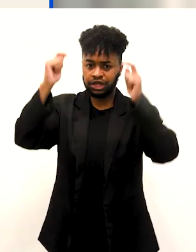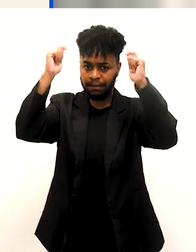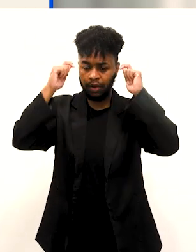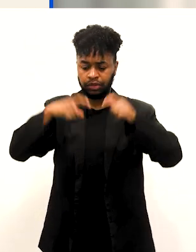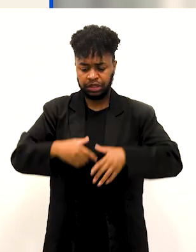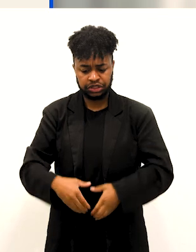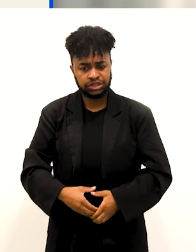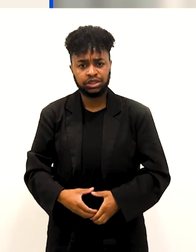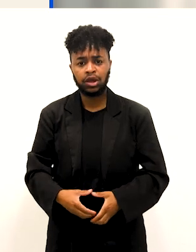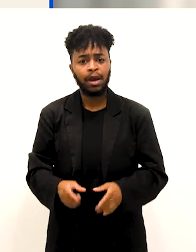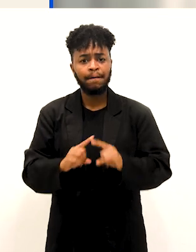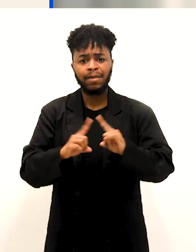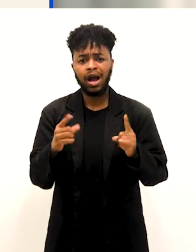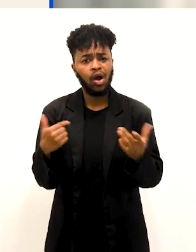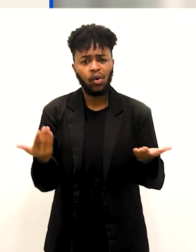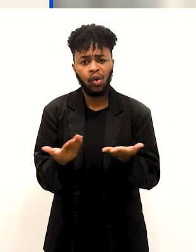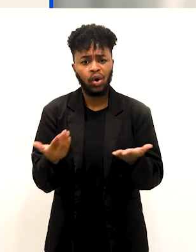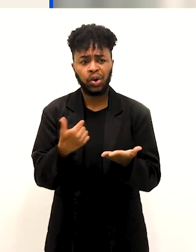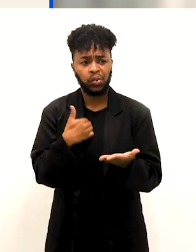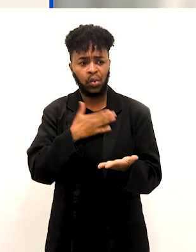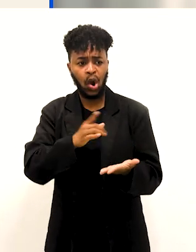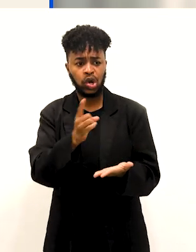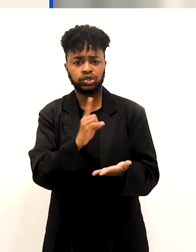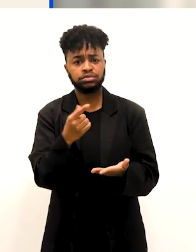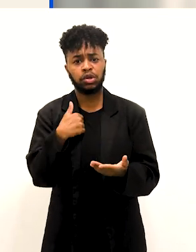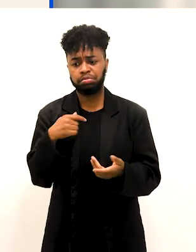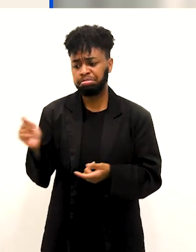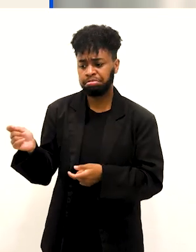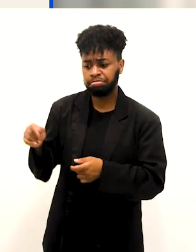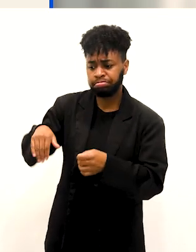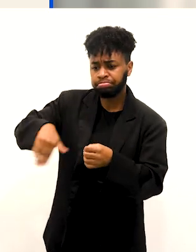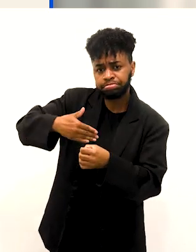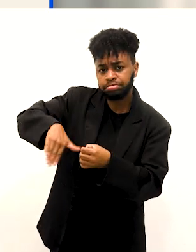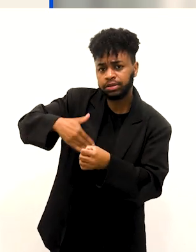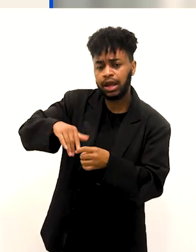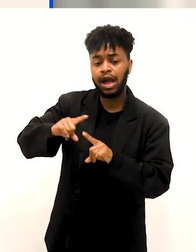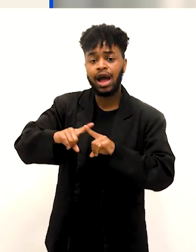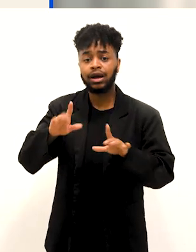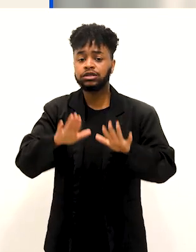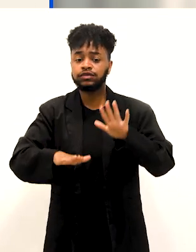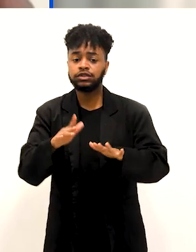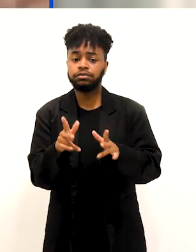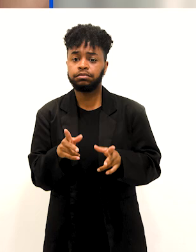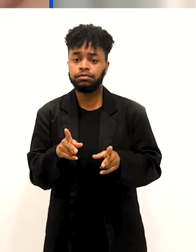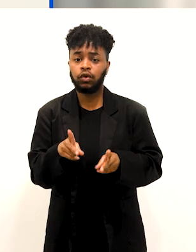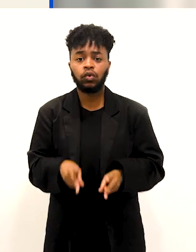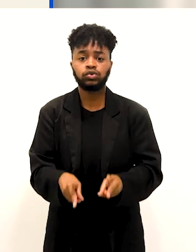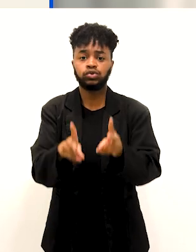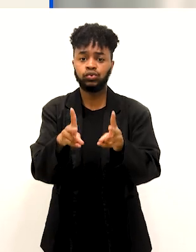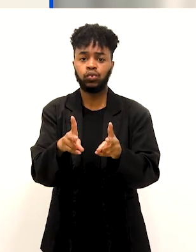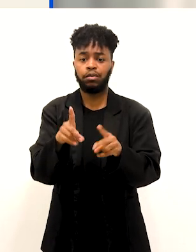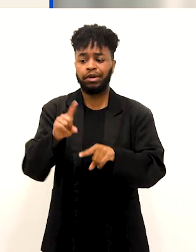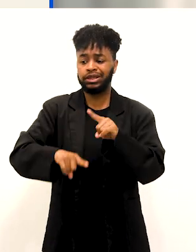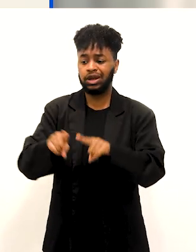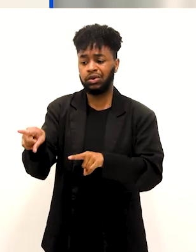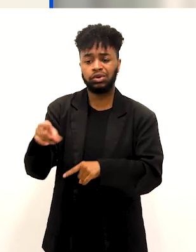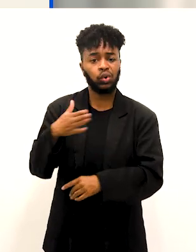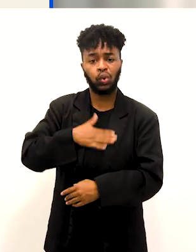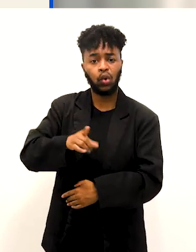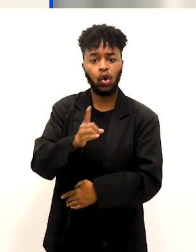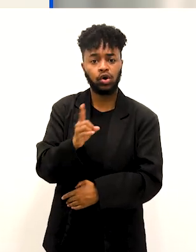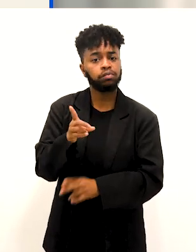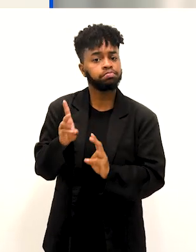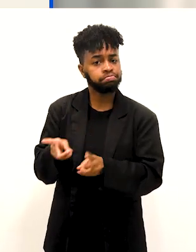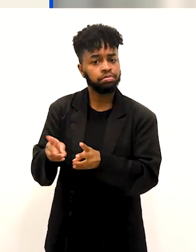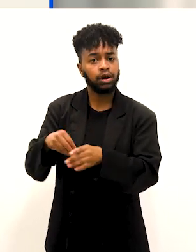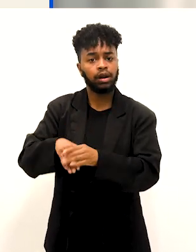tenho cinto, mas meu interesse mudou. Agora eu jogo beach tênis. Aí as pessoas ficam mantendo aquelas personalidades ali naquelas